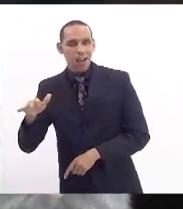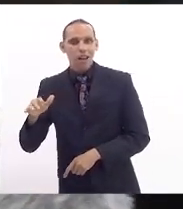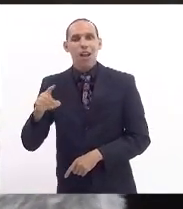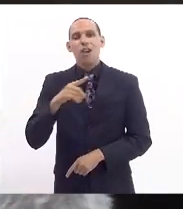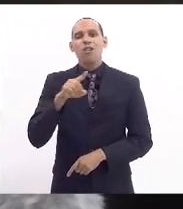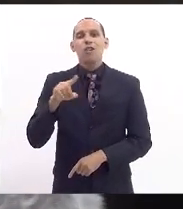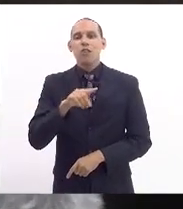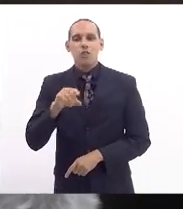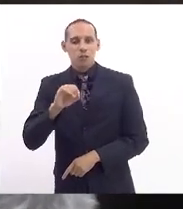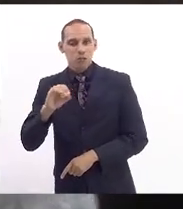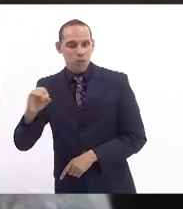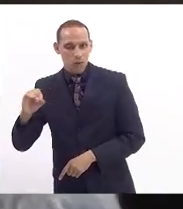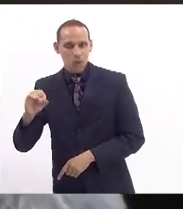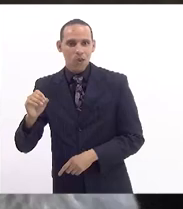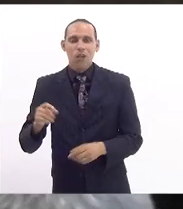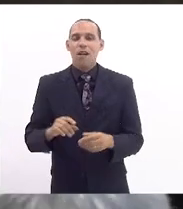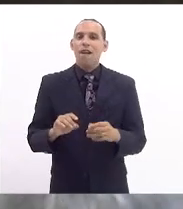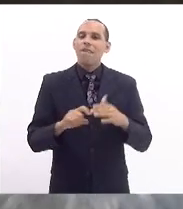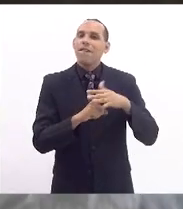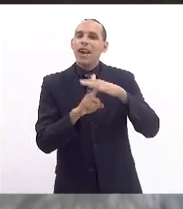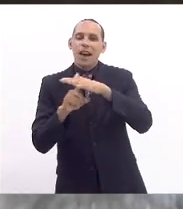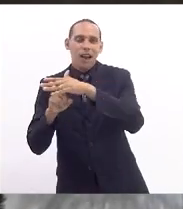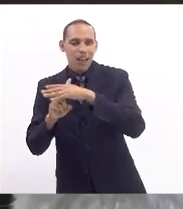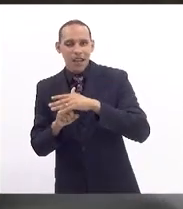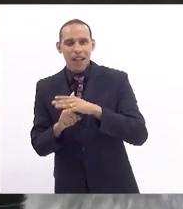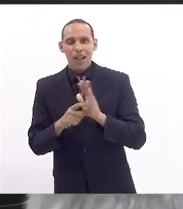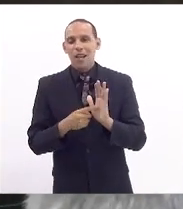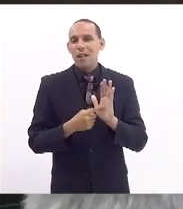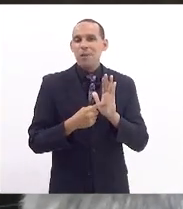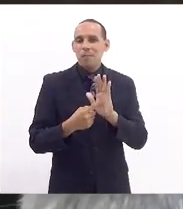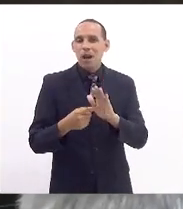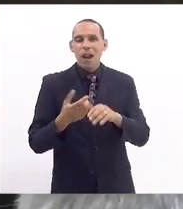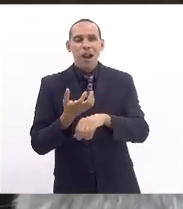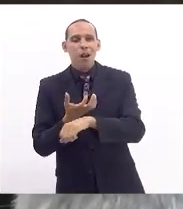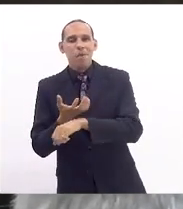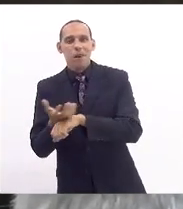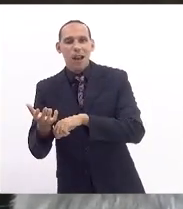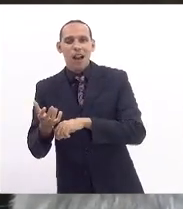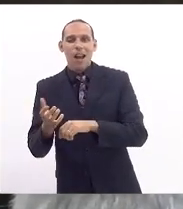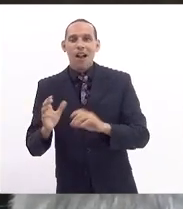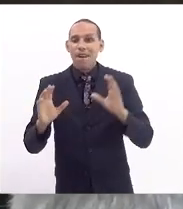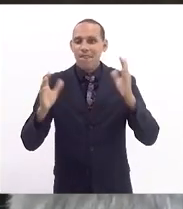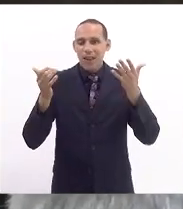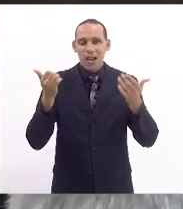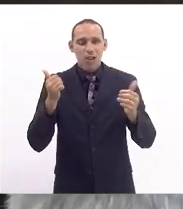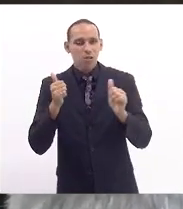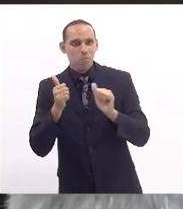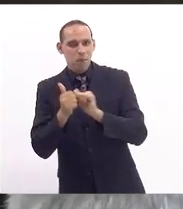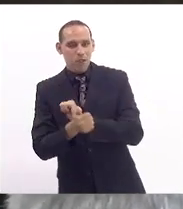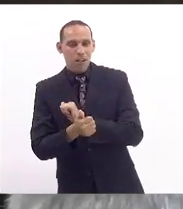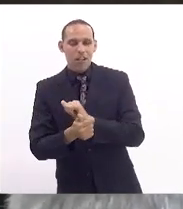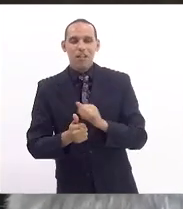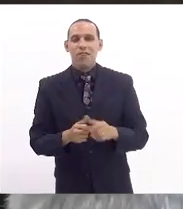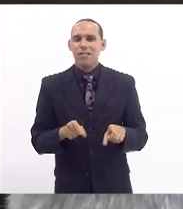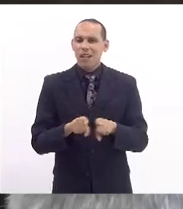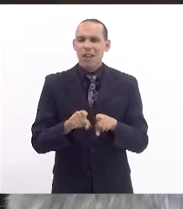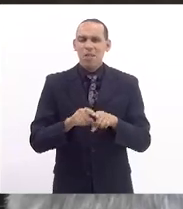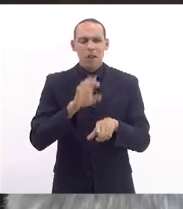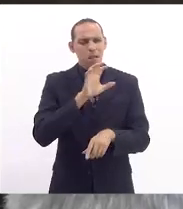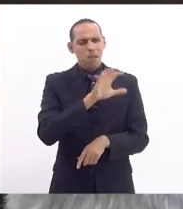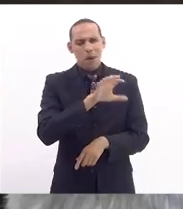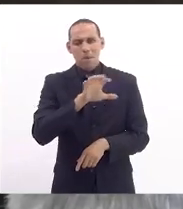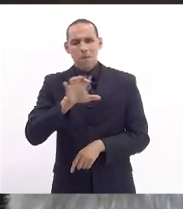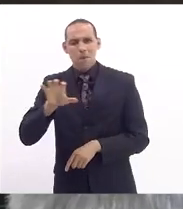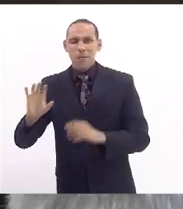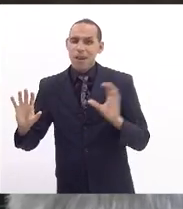e Exposições feiras além de Praças e em eventos esportivos e de e demais locais